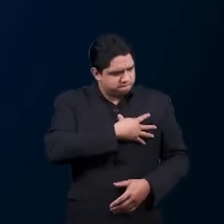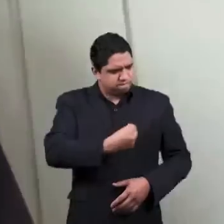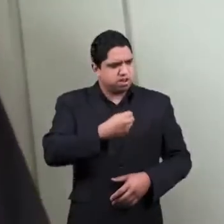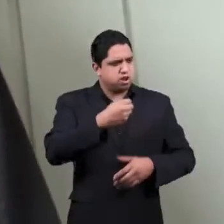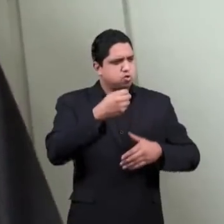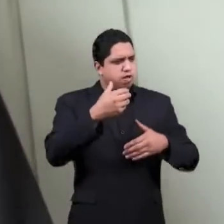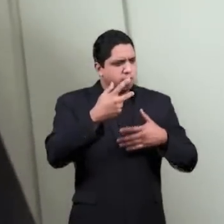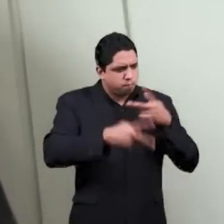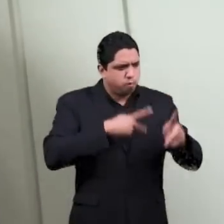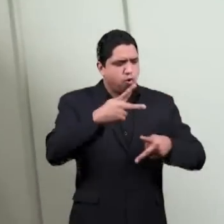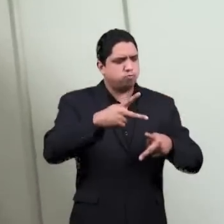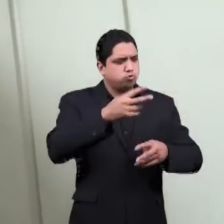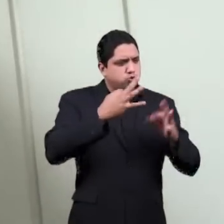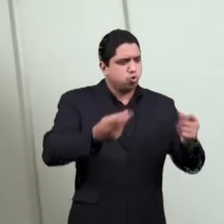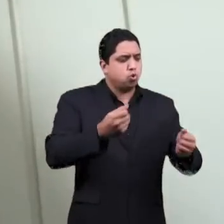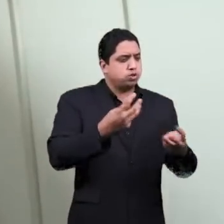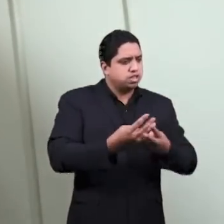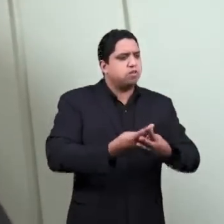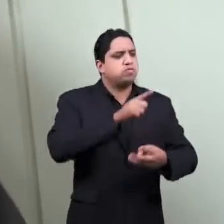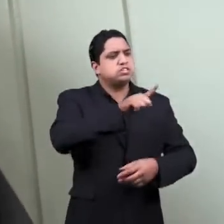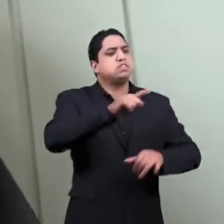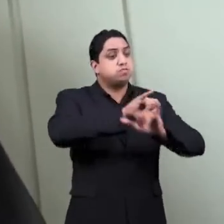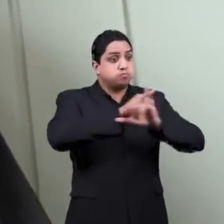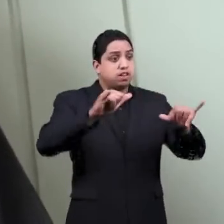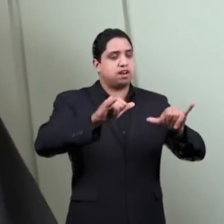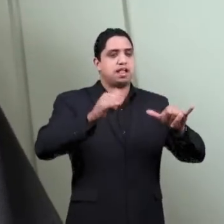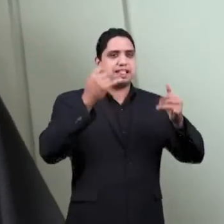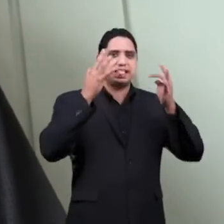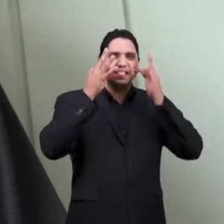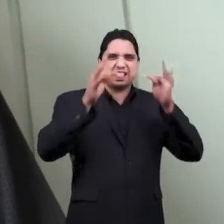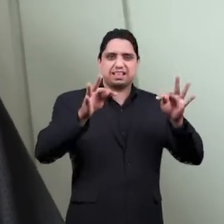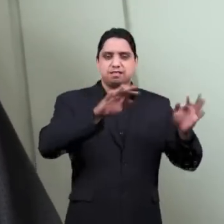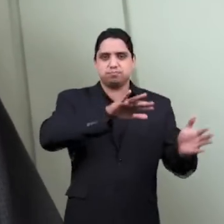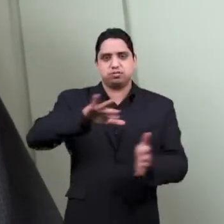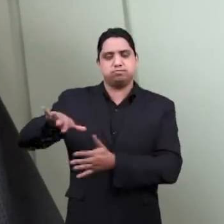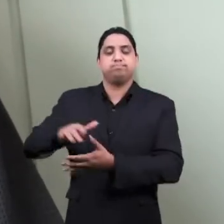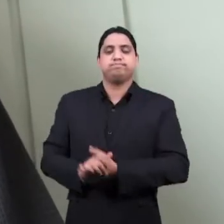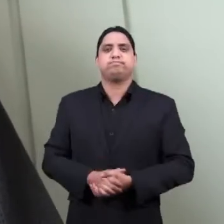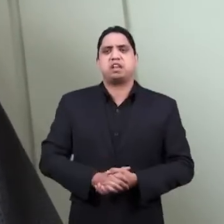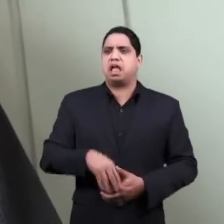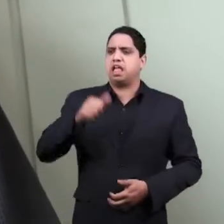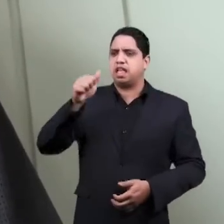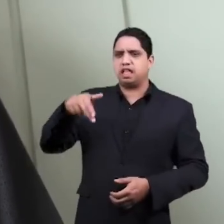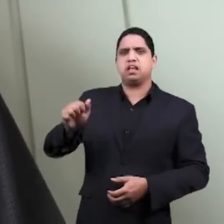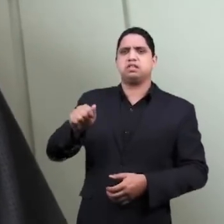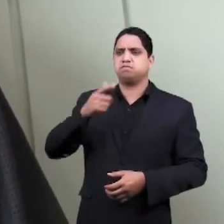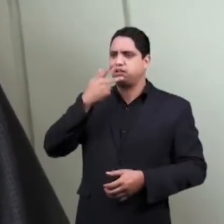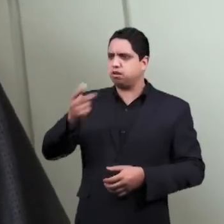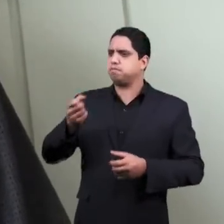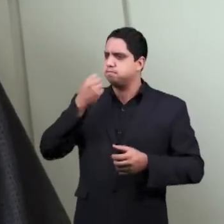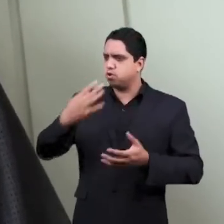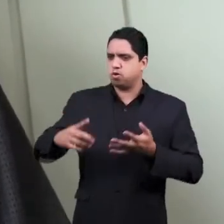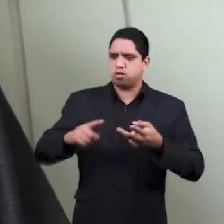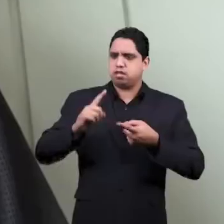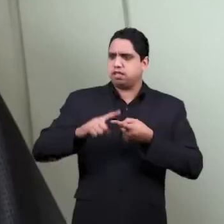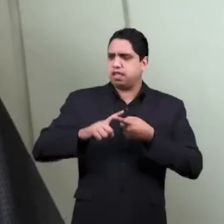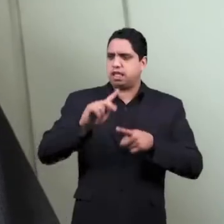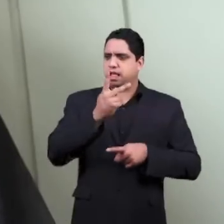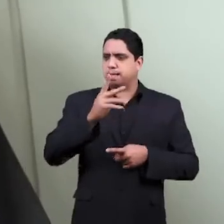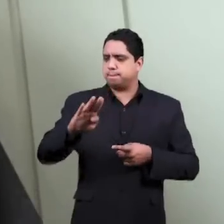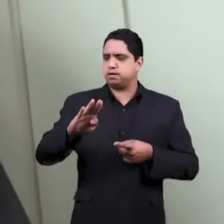Israel. Ana Luísa, você fez 2 boas citações da palavra. A citação do texto em Hebreus, capítulo 9,